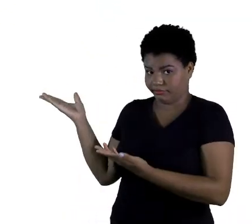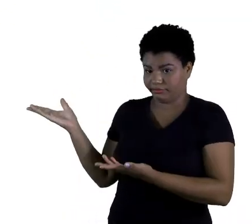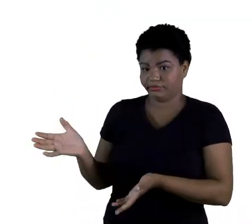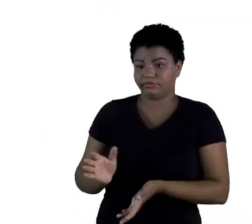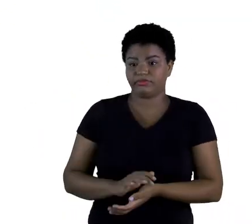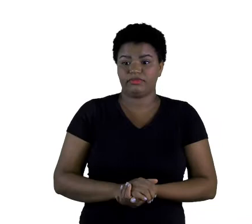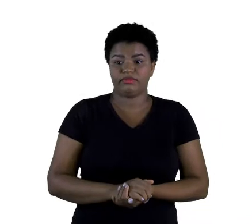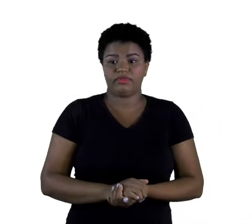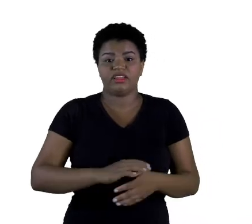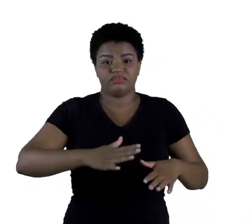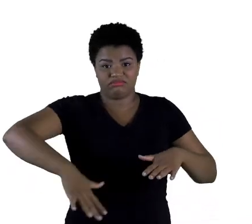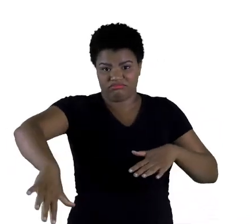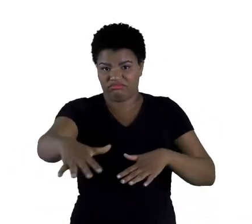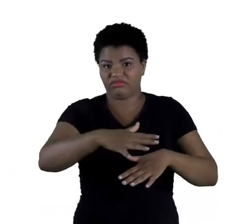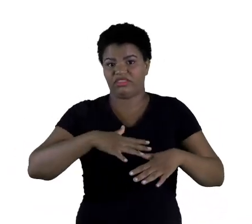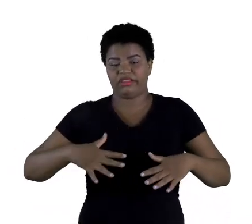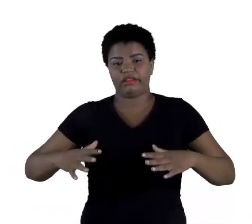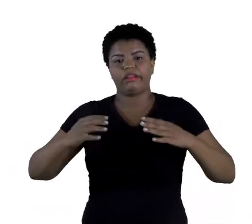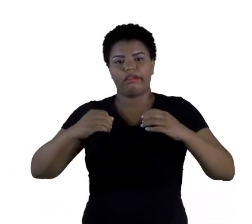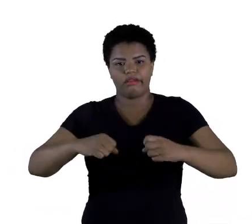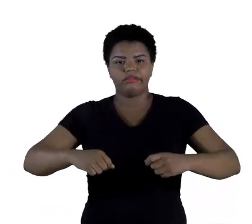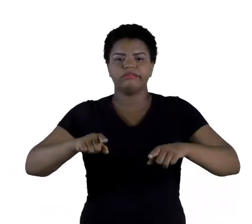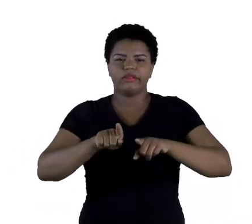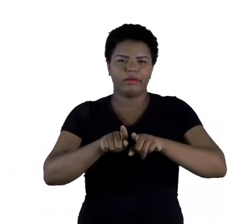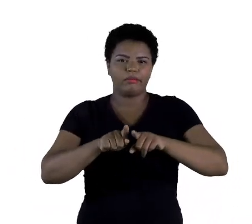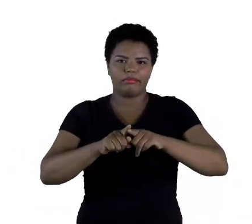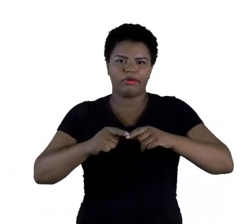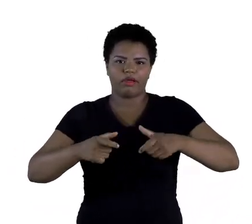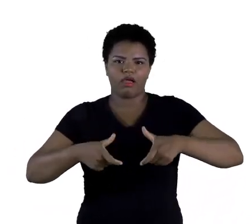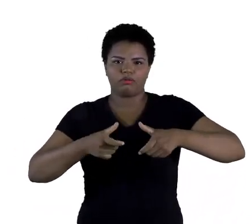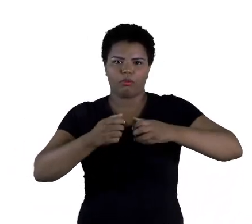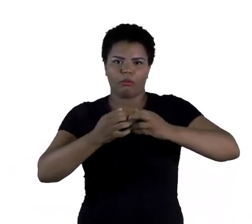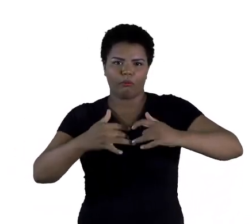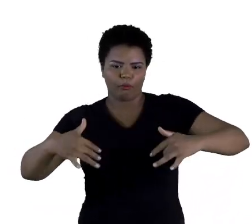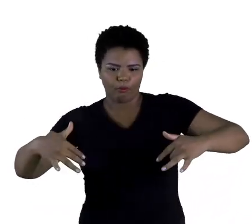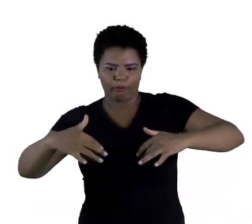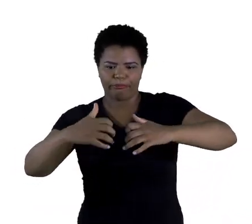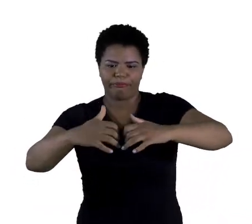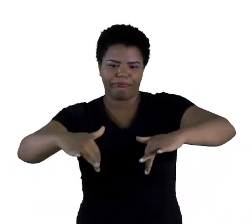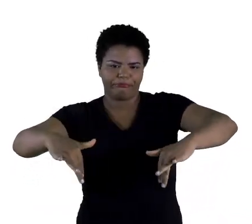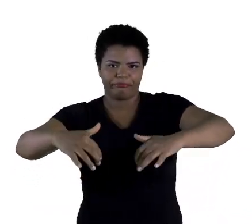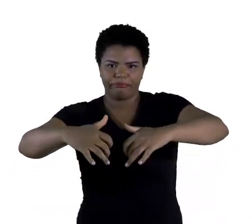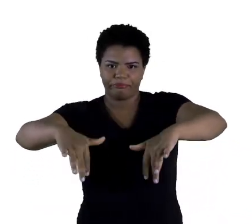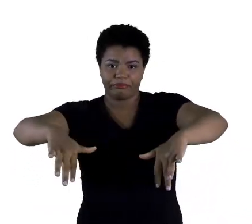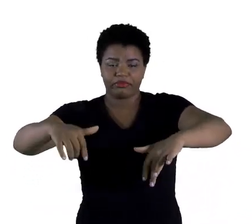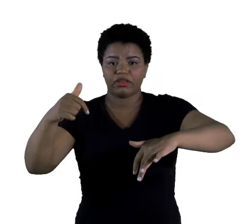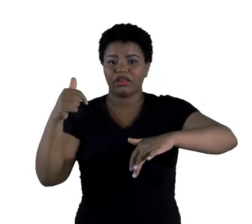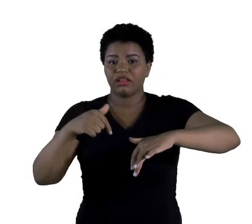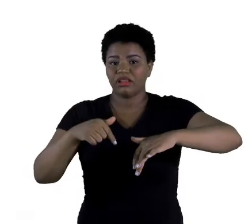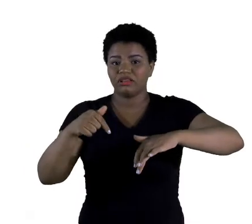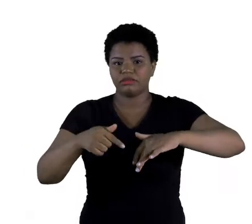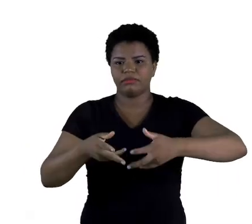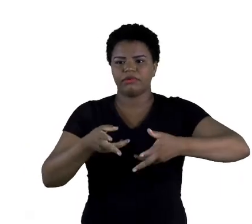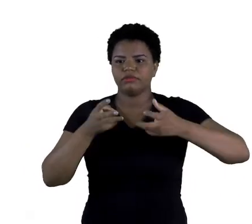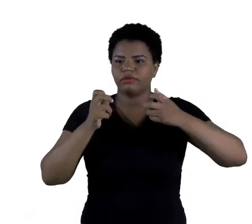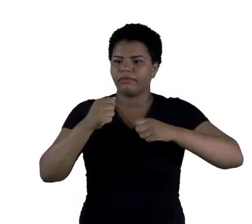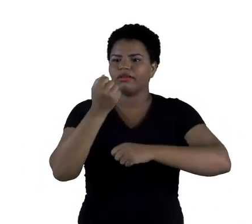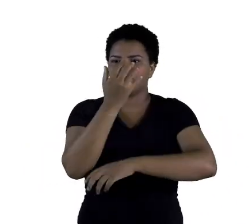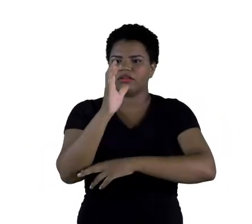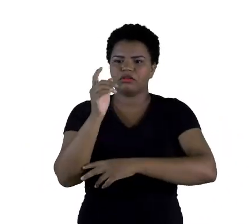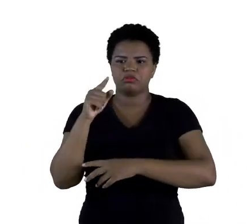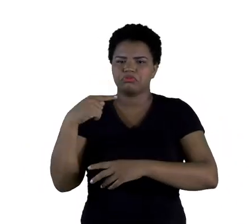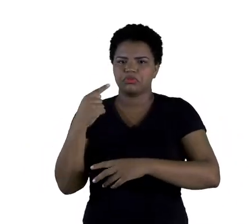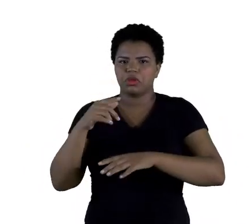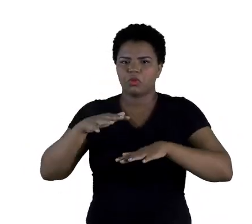também. Esse provavelmente é natural, né? Porque a gente não percebe que tem nada ao redor dessa